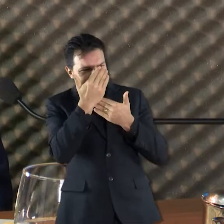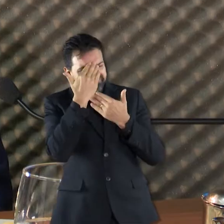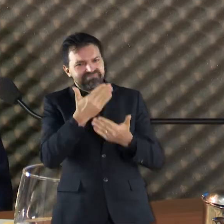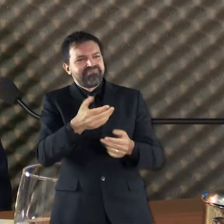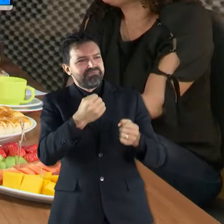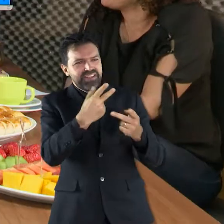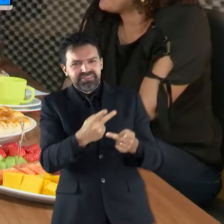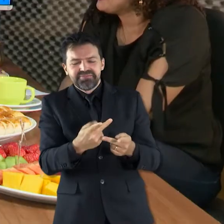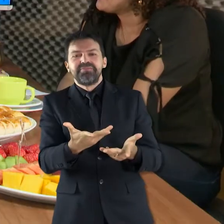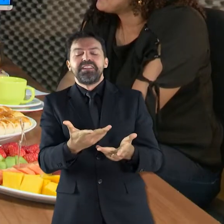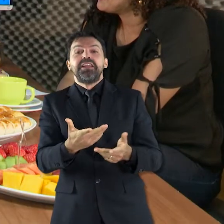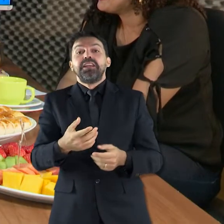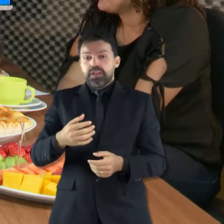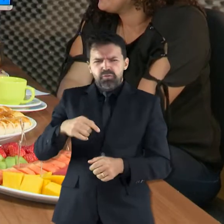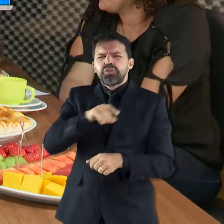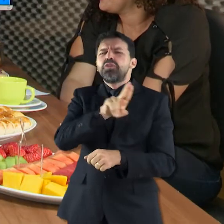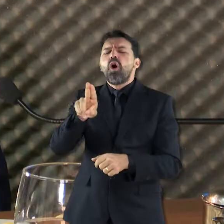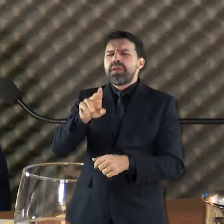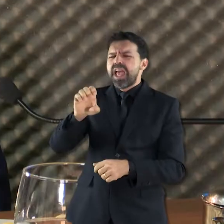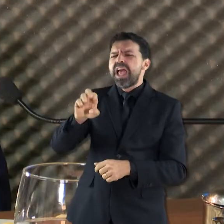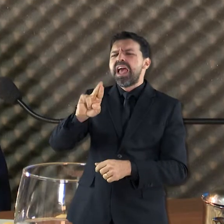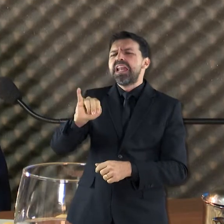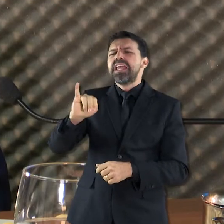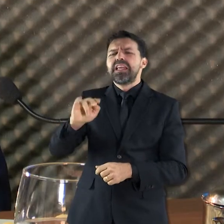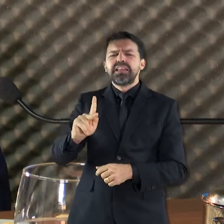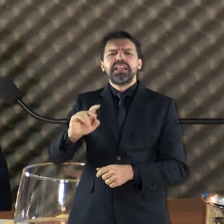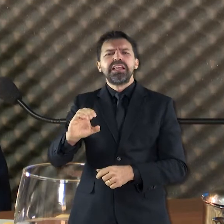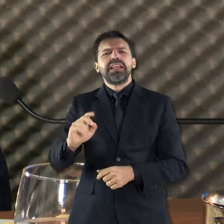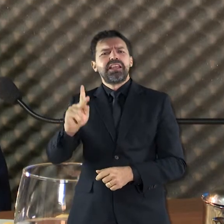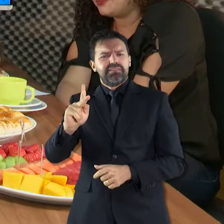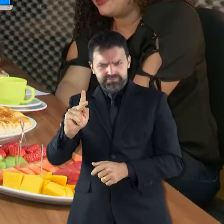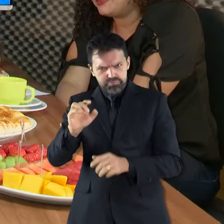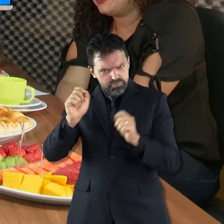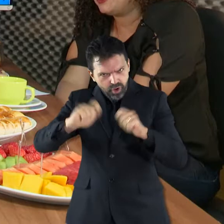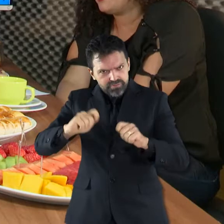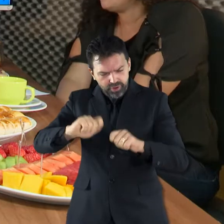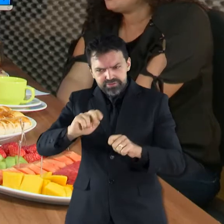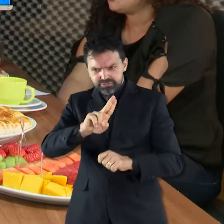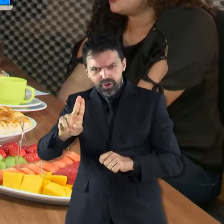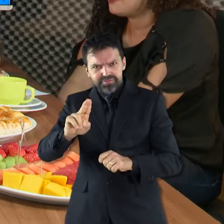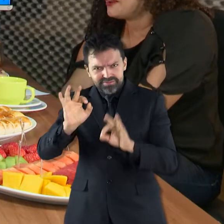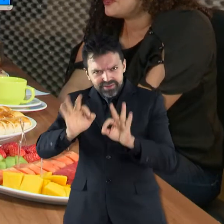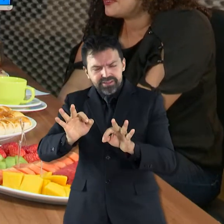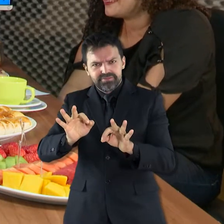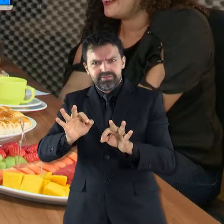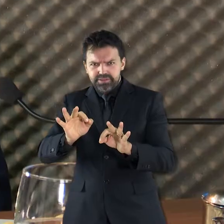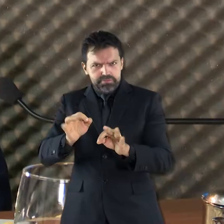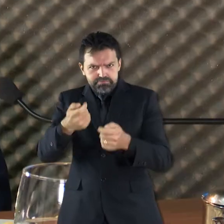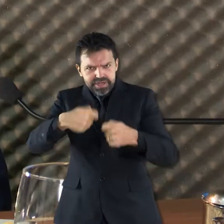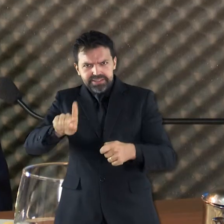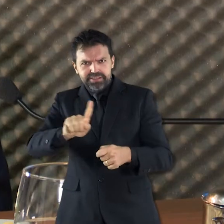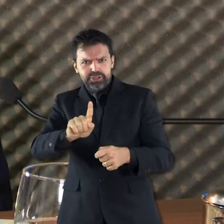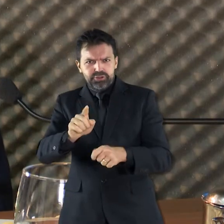bom? Como é que o senhor gosta de ser chamado? Eric, o Eric Linhares. Eric? Posso chamar Eric mesmo? Pode. Não precisa do doutor na frente? Não precisa do